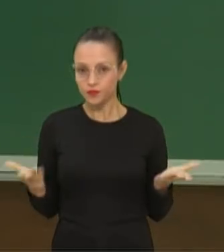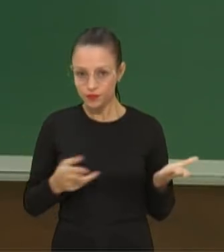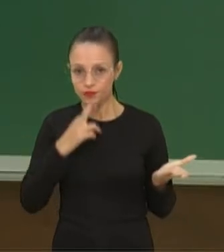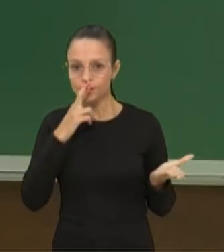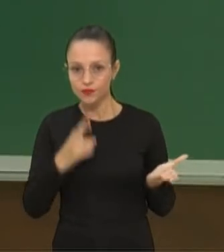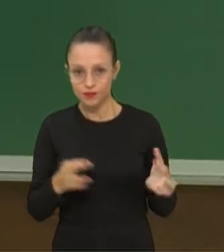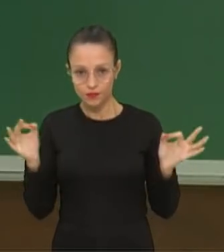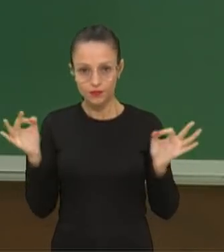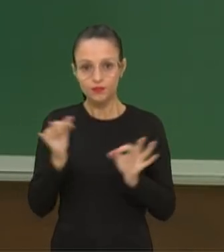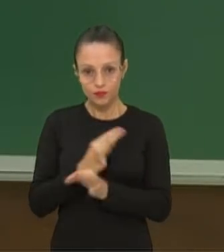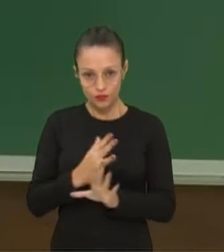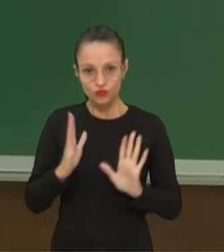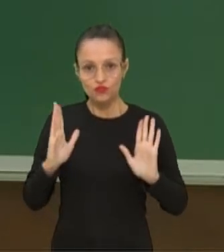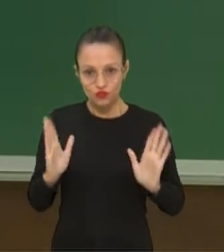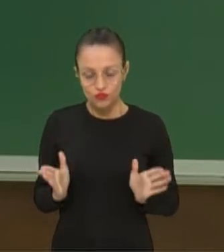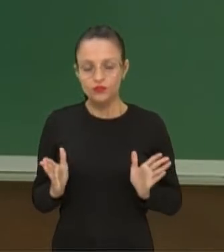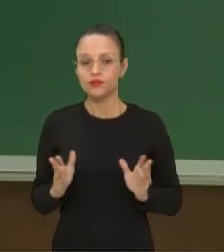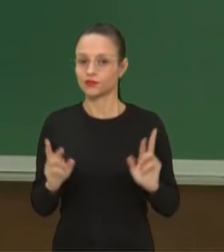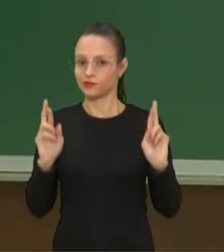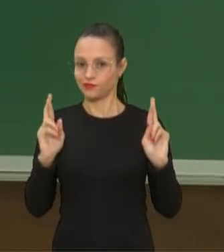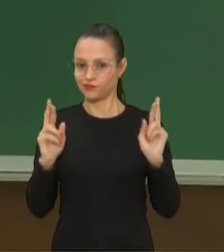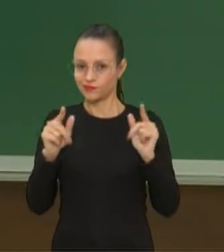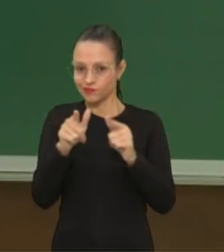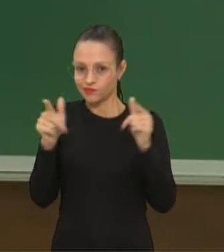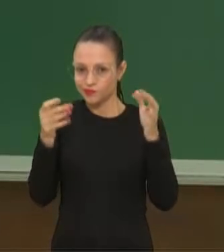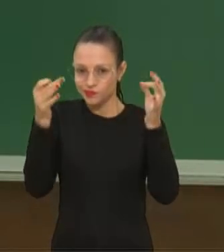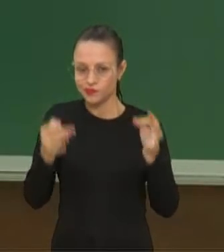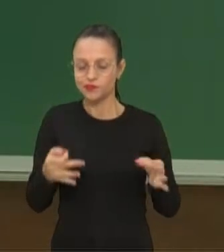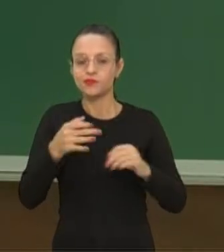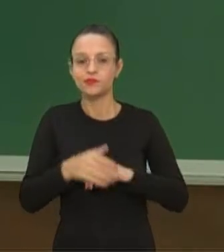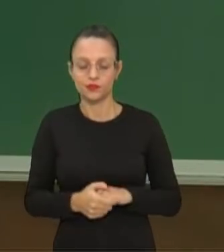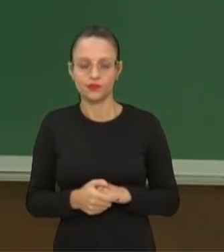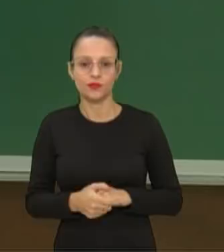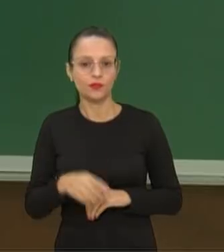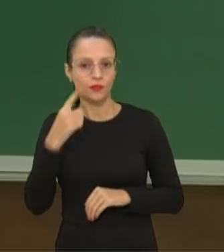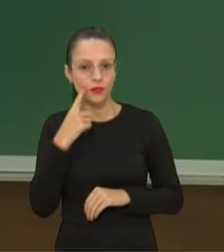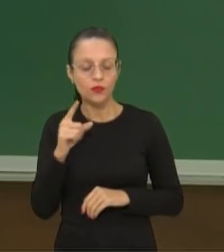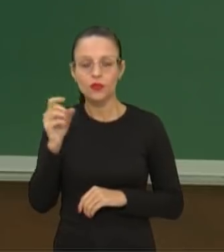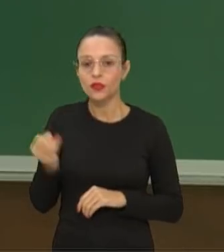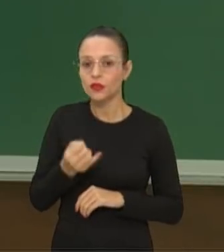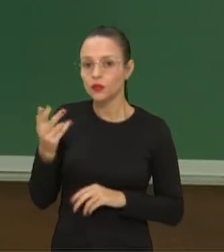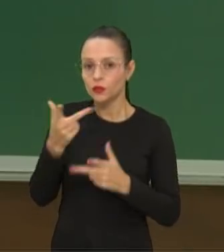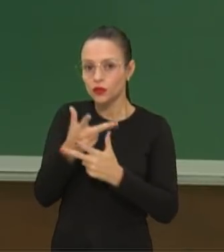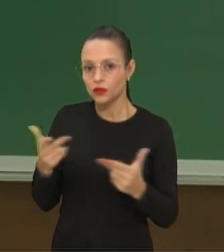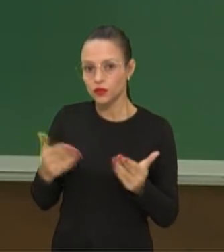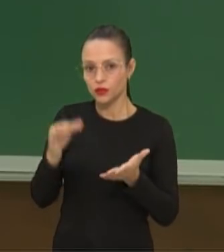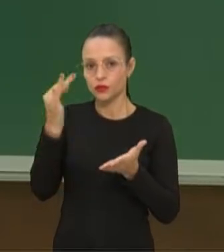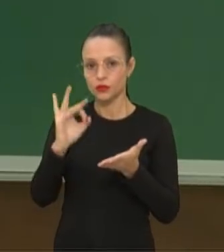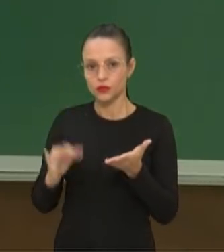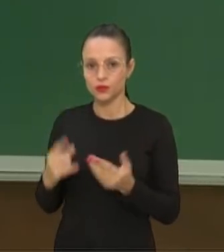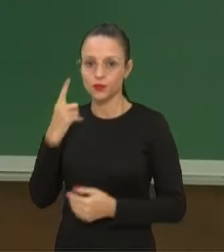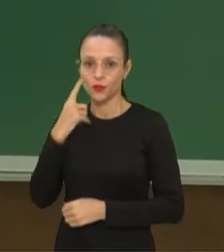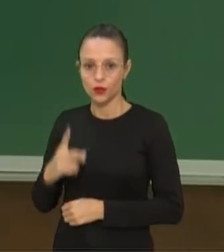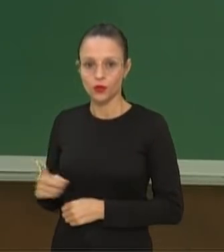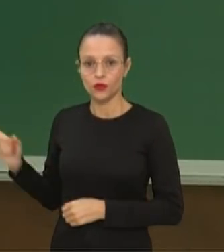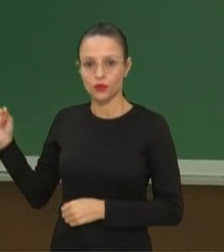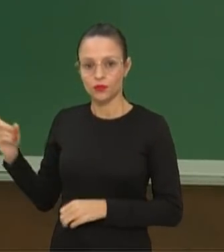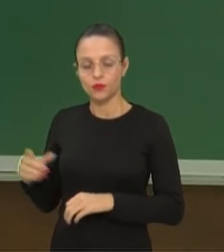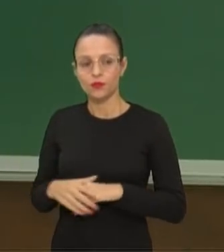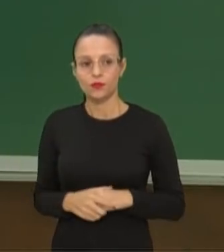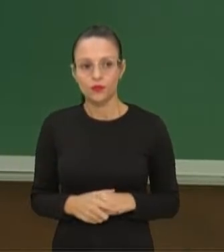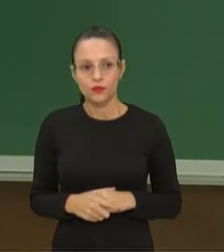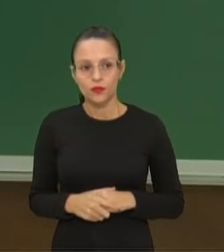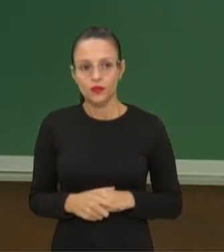Resolveu essa situação, problema? Espero que tenha dado tudo certo por aí. Vamos conferir algumas coisas aqui e fazer a correção. Quando eu